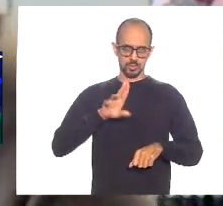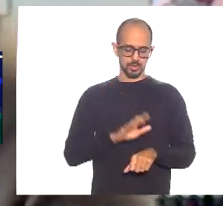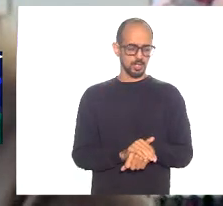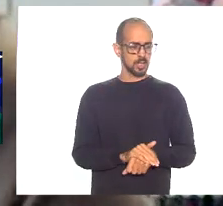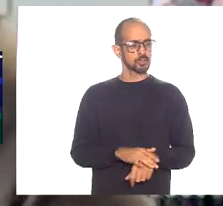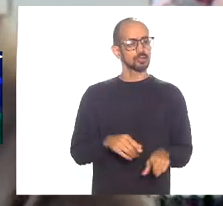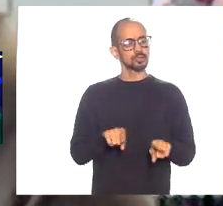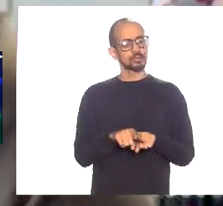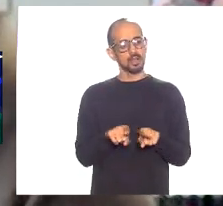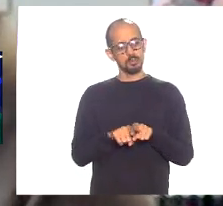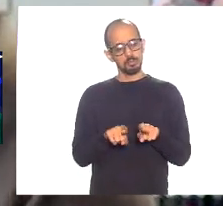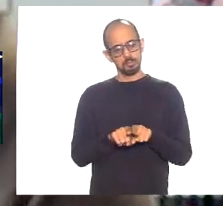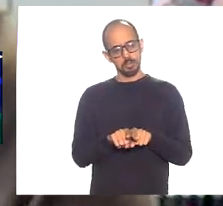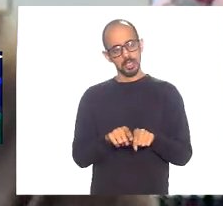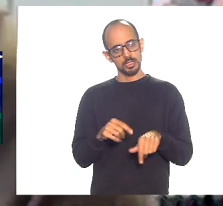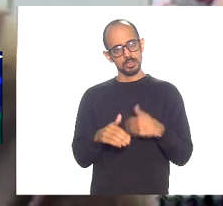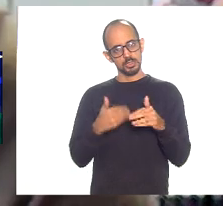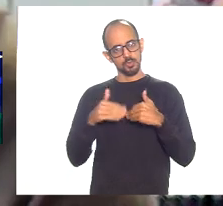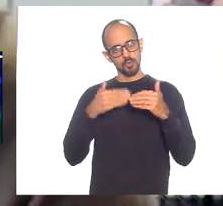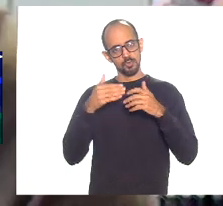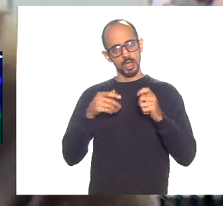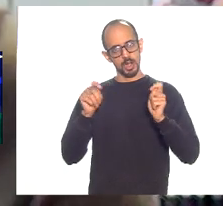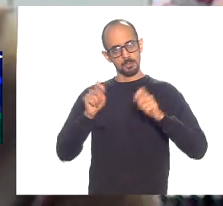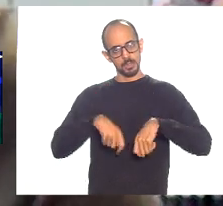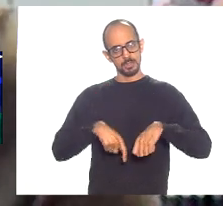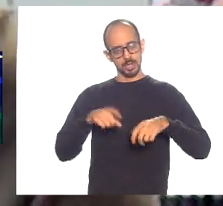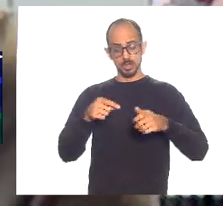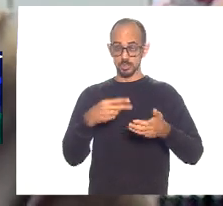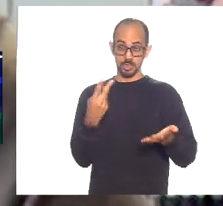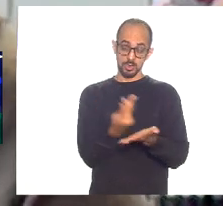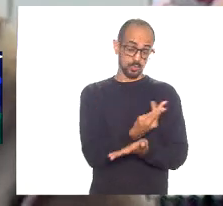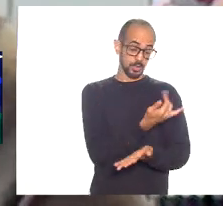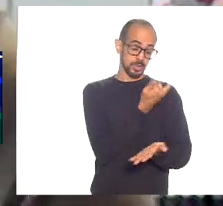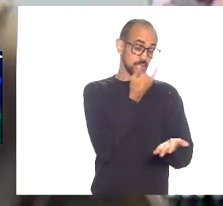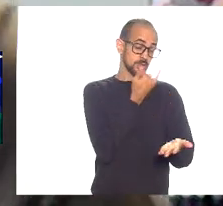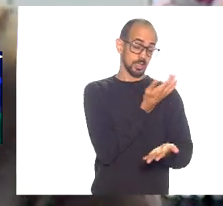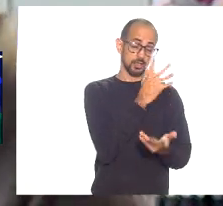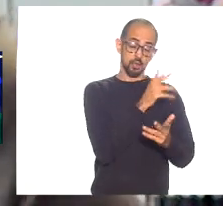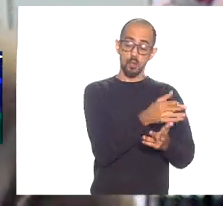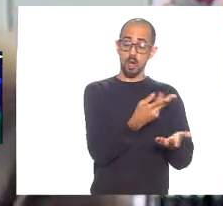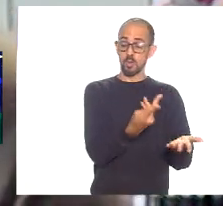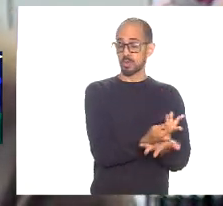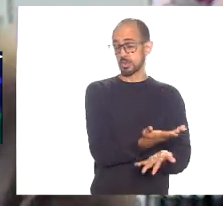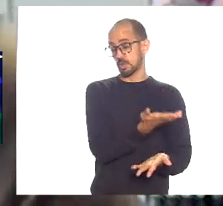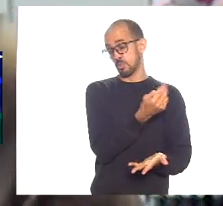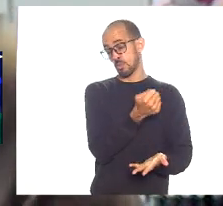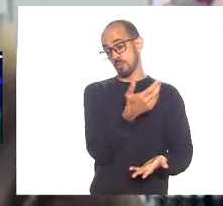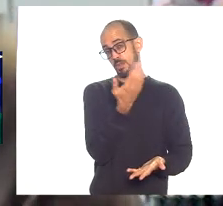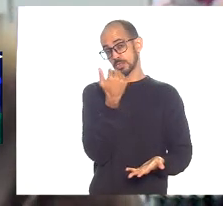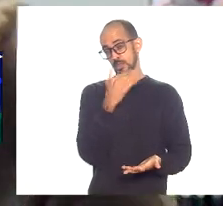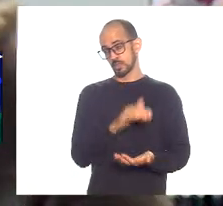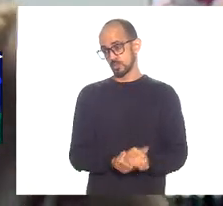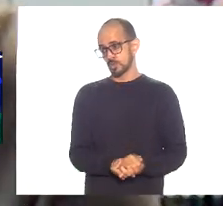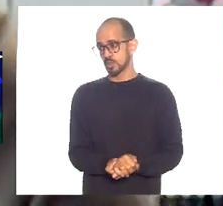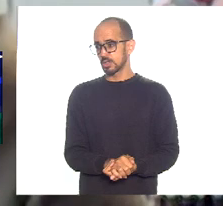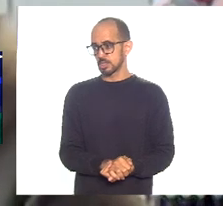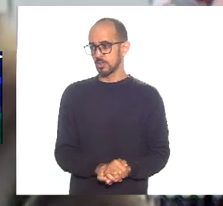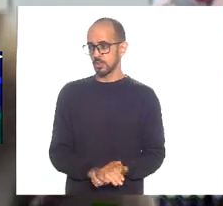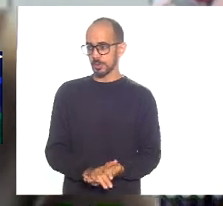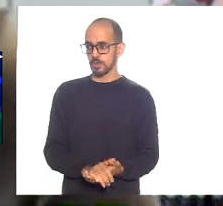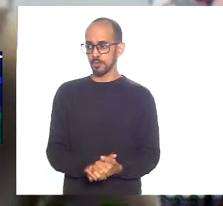é desenvolvendo condições para que aconteça uma tragédia espuma que a gente já viu aconteceu nos últimos tempos Então